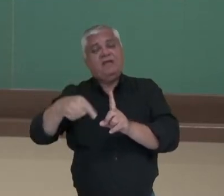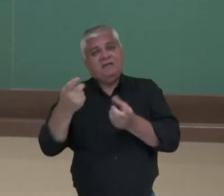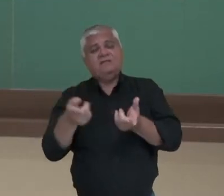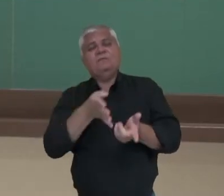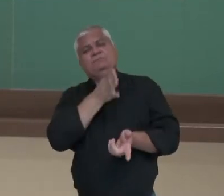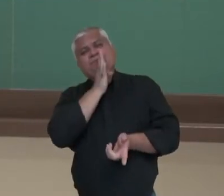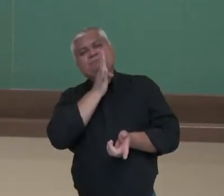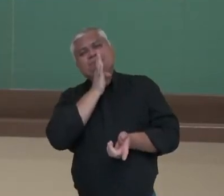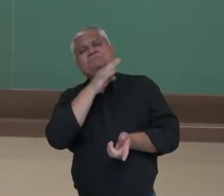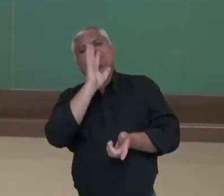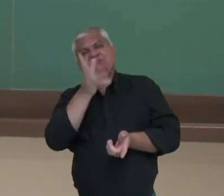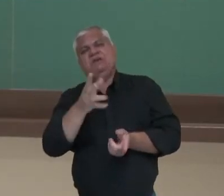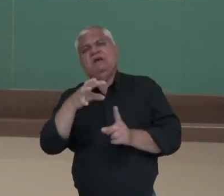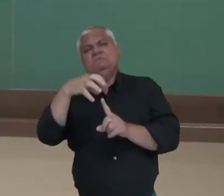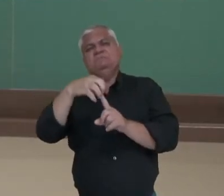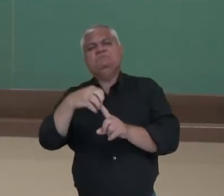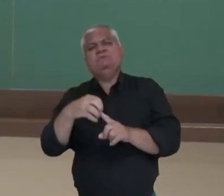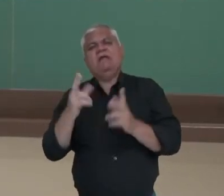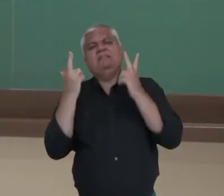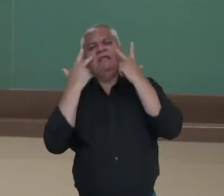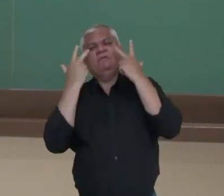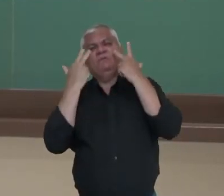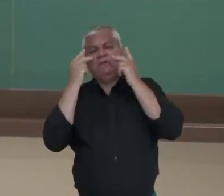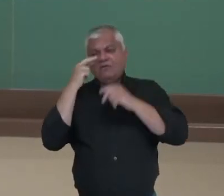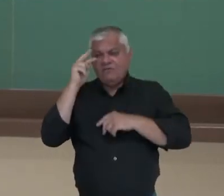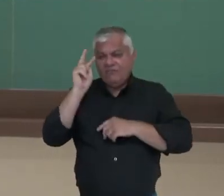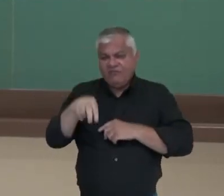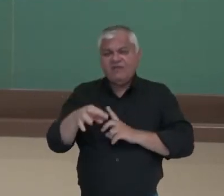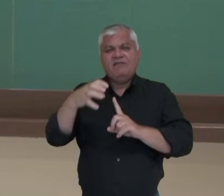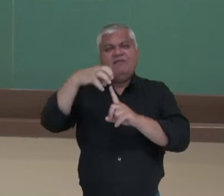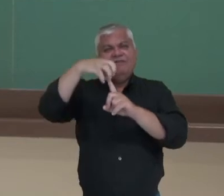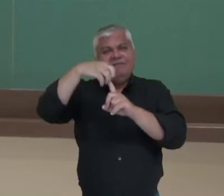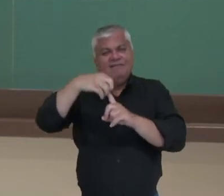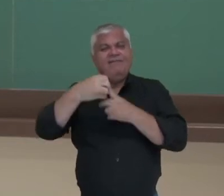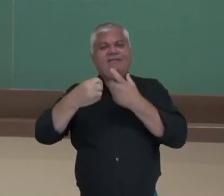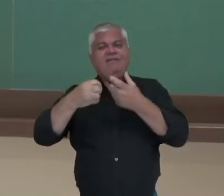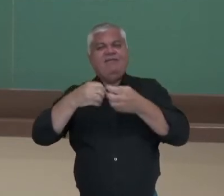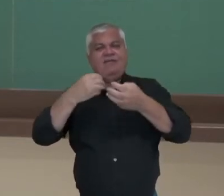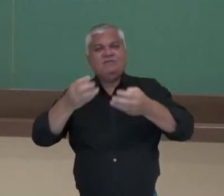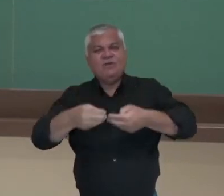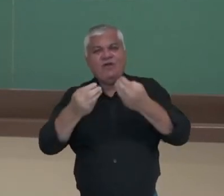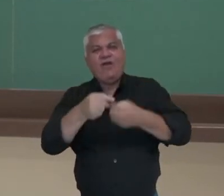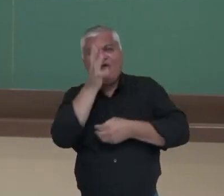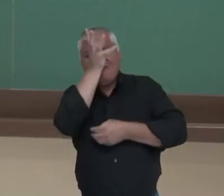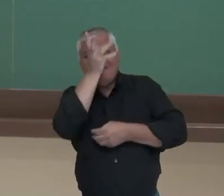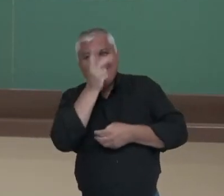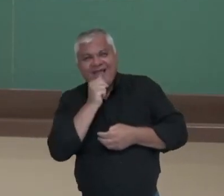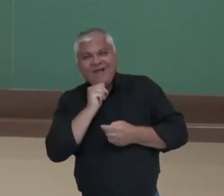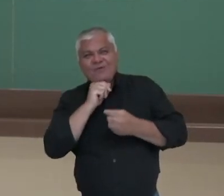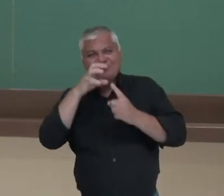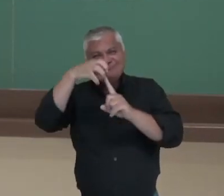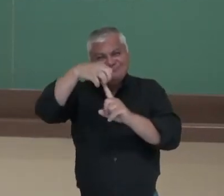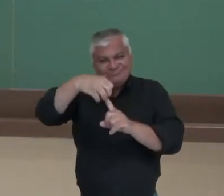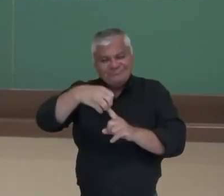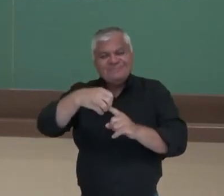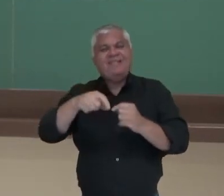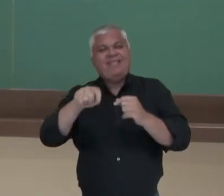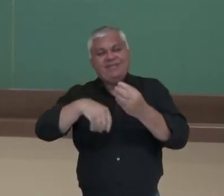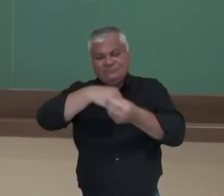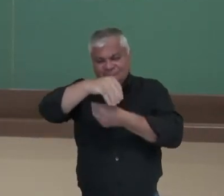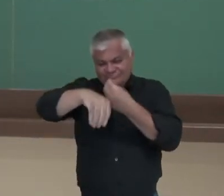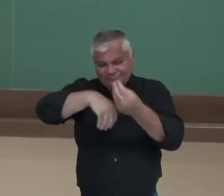gente conhece, mais comum, né? Por exemplo, o champignon ou aquele Amanita muscari, né? Que forma